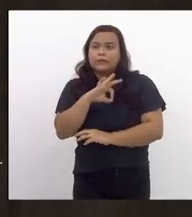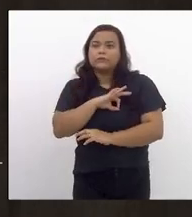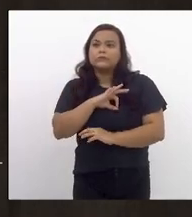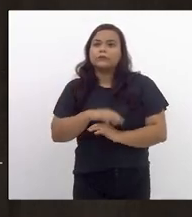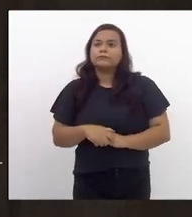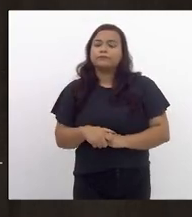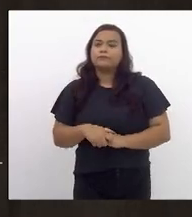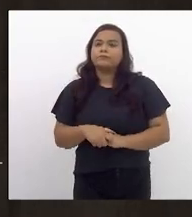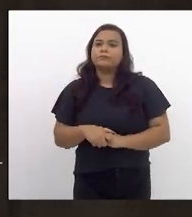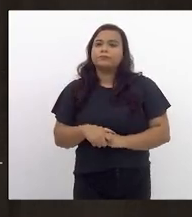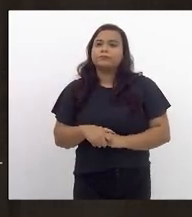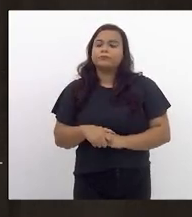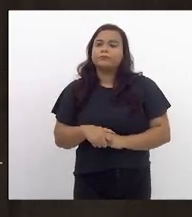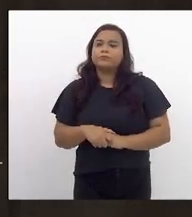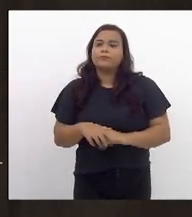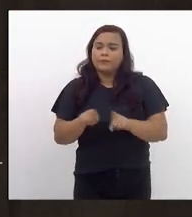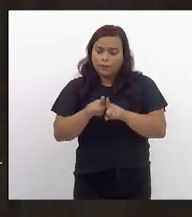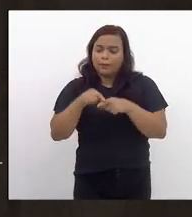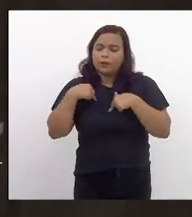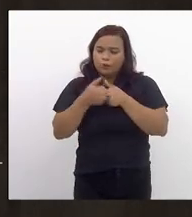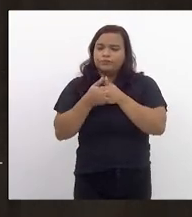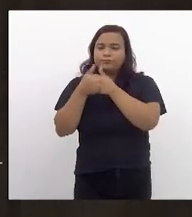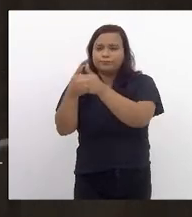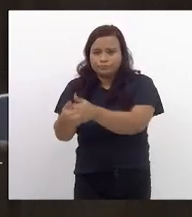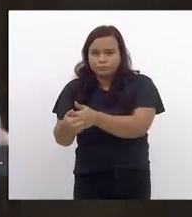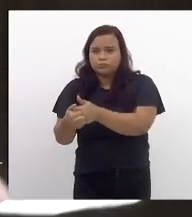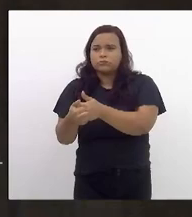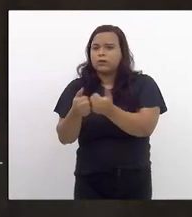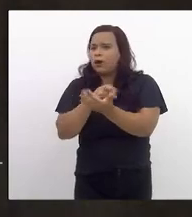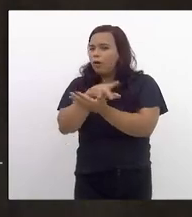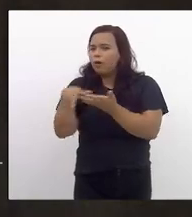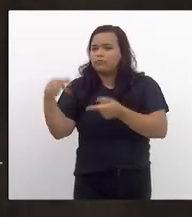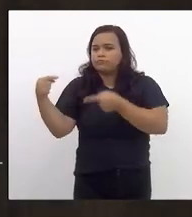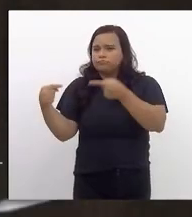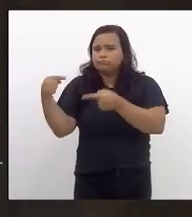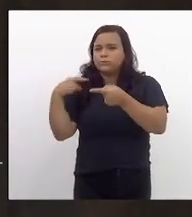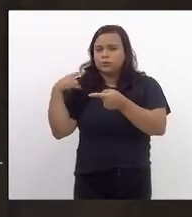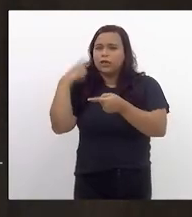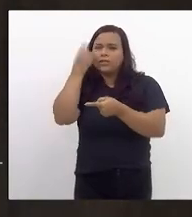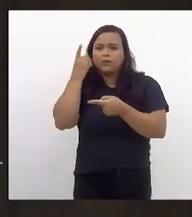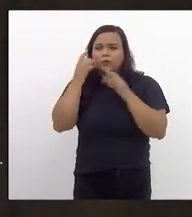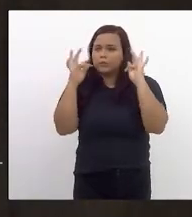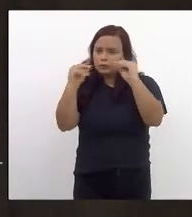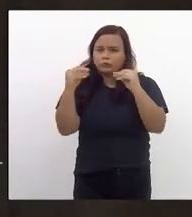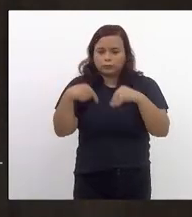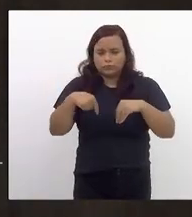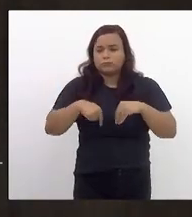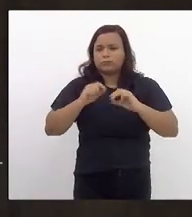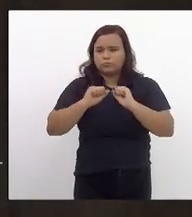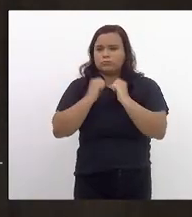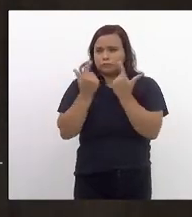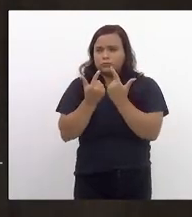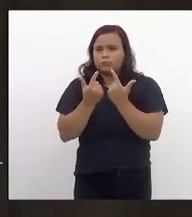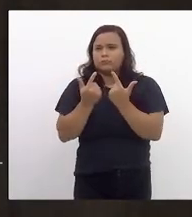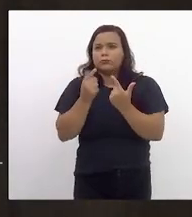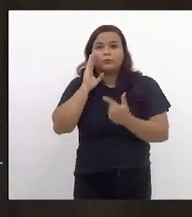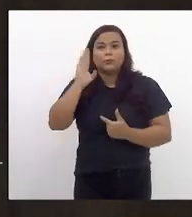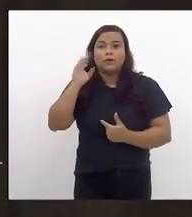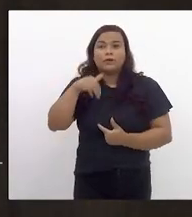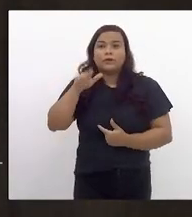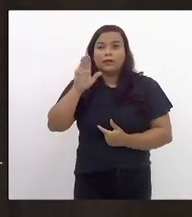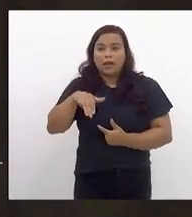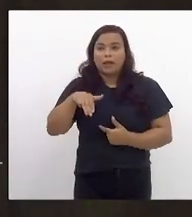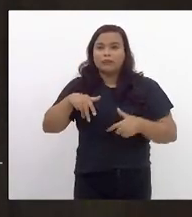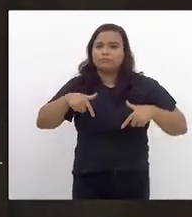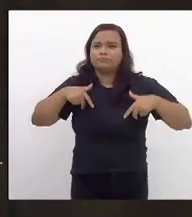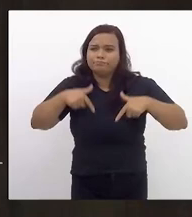que eu também acompanhei muito do debate feito por todos os deputados aqui da Casa, especial os que militam e